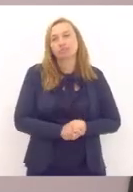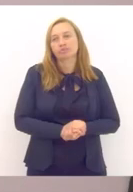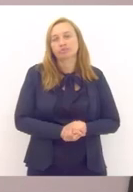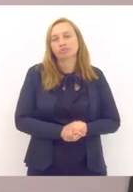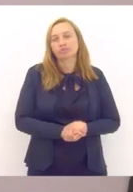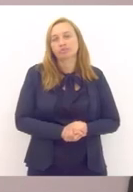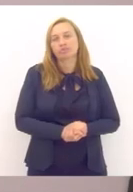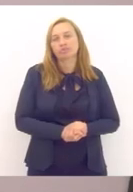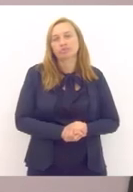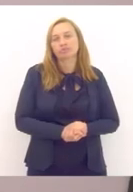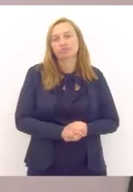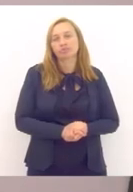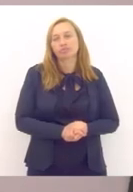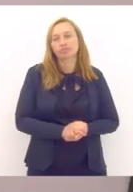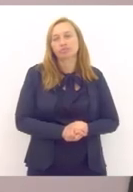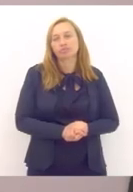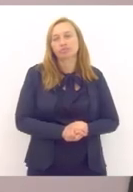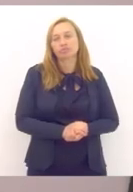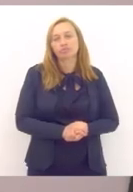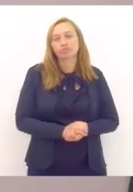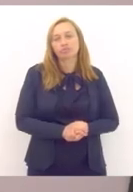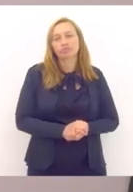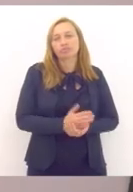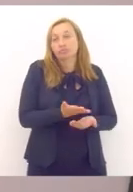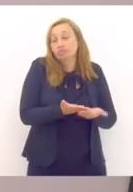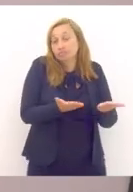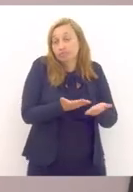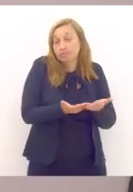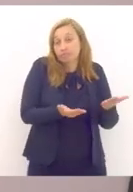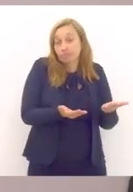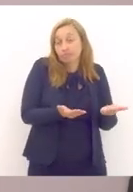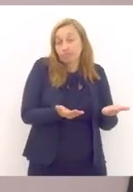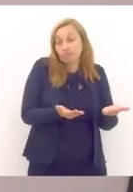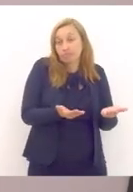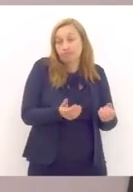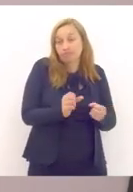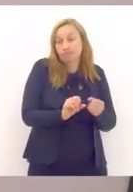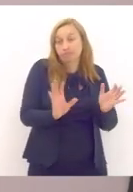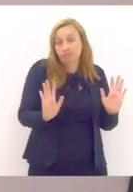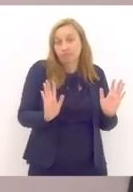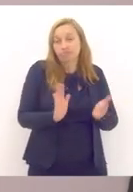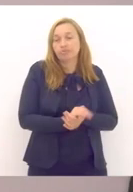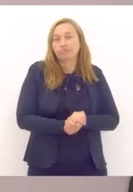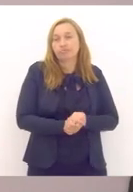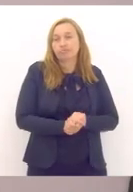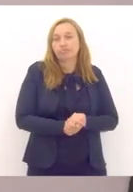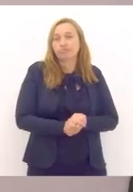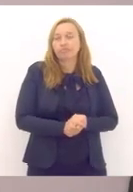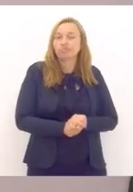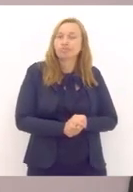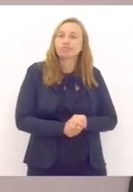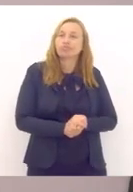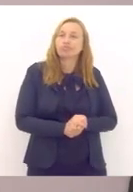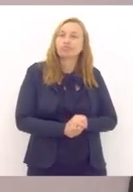vamos colocar assim, uma pedalada nos índices que fizeram. O que, que você fez? Você executou